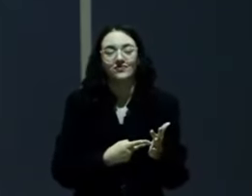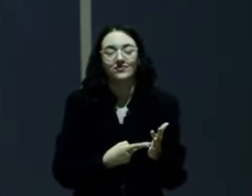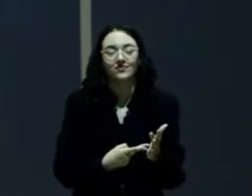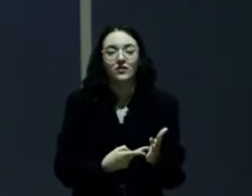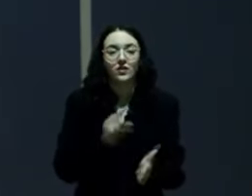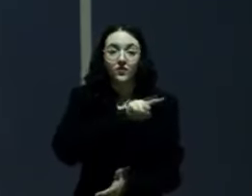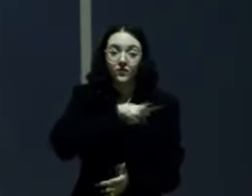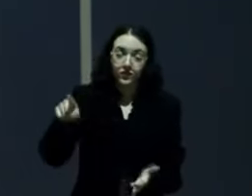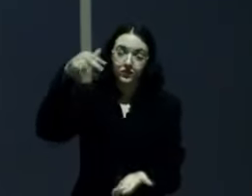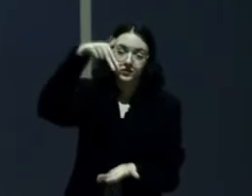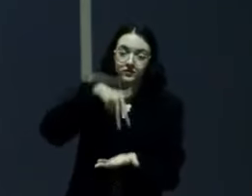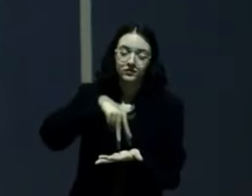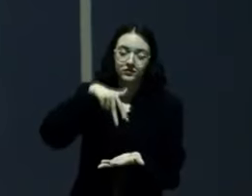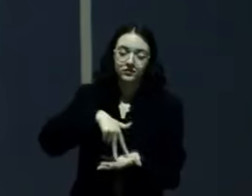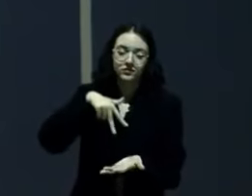pé nesse momento.